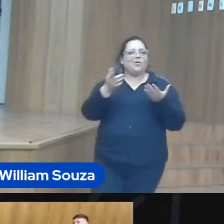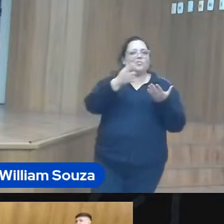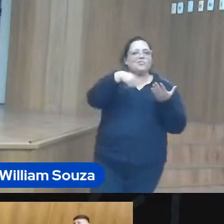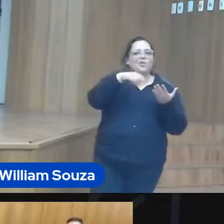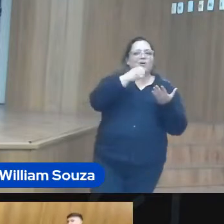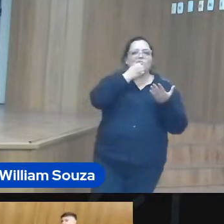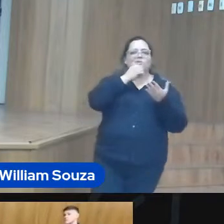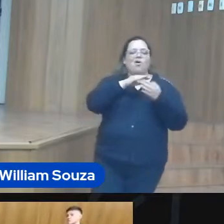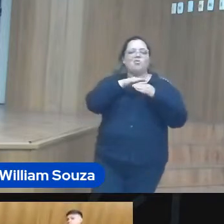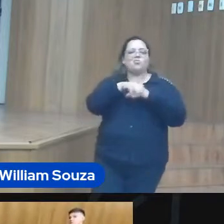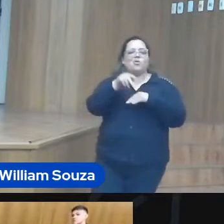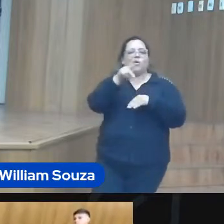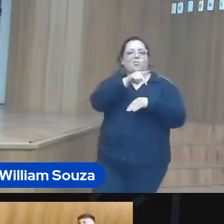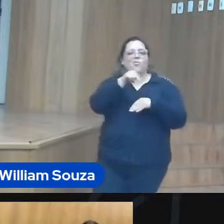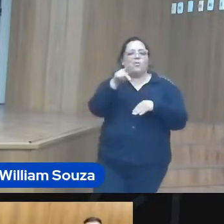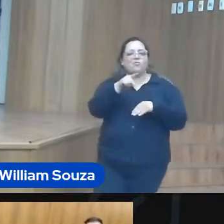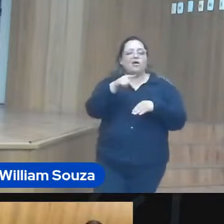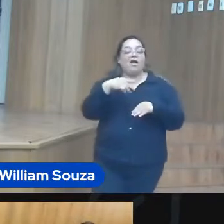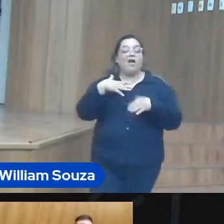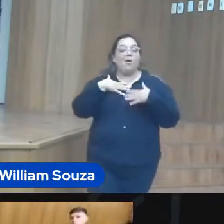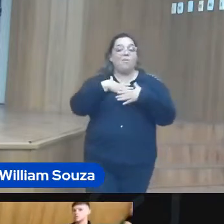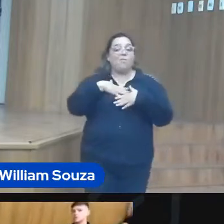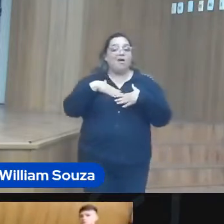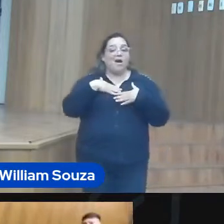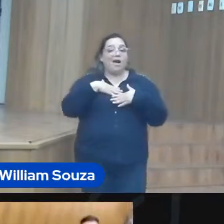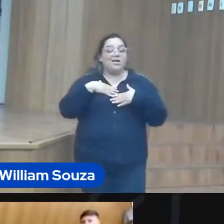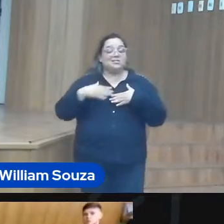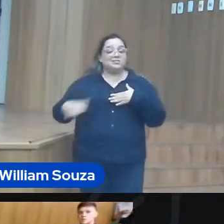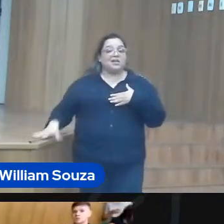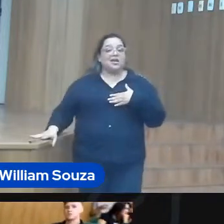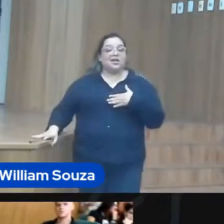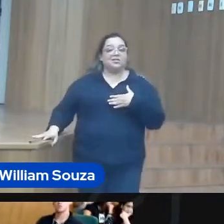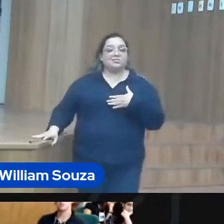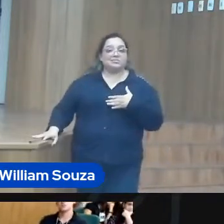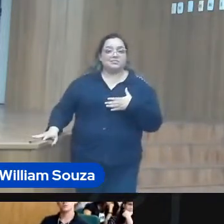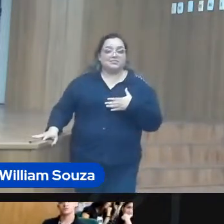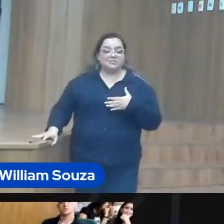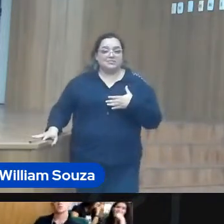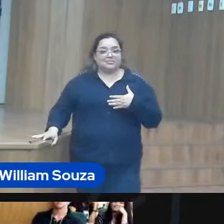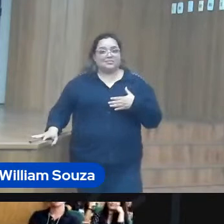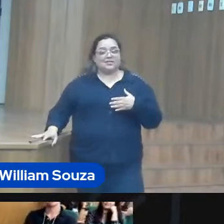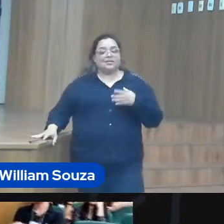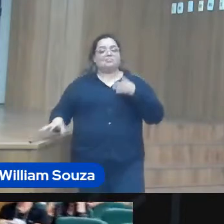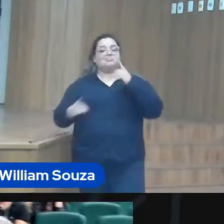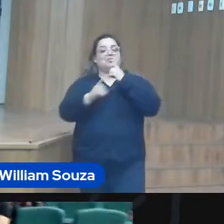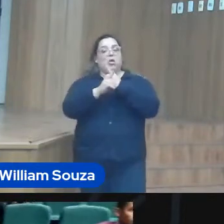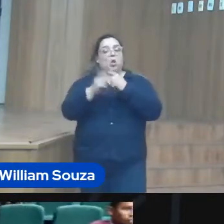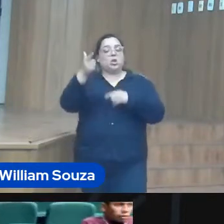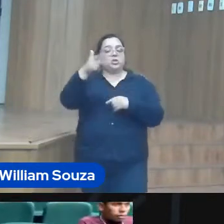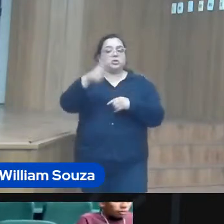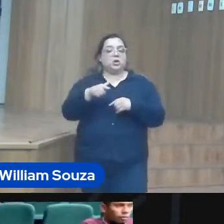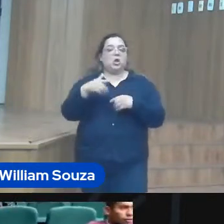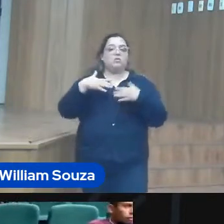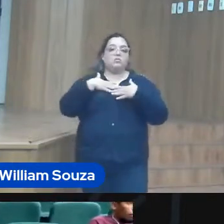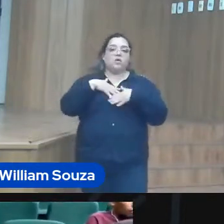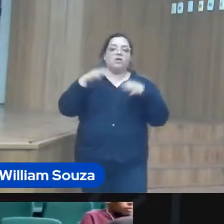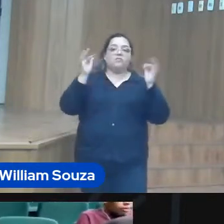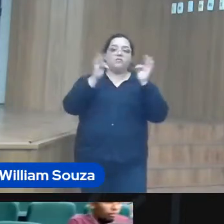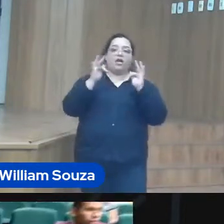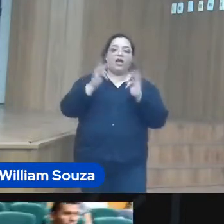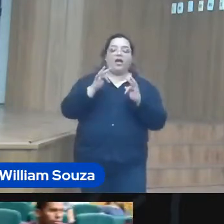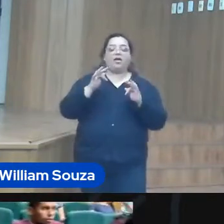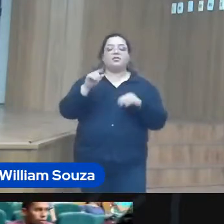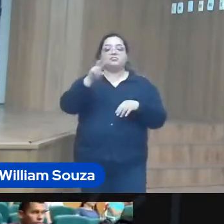noite, professor. Boa noite. É um prazer encontrá-lo novamente, fico muito feliz em vê-lo. Professor, a